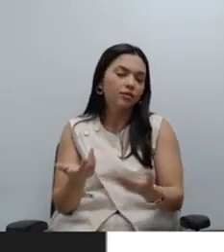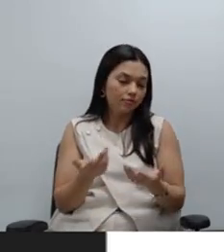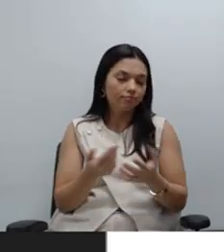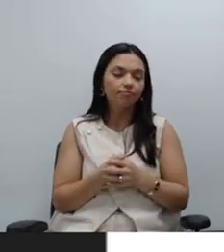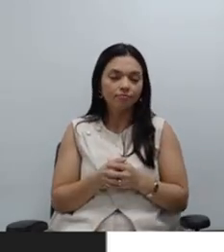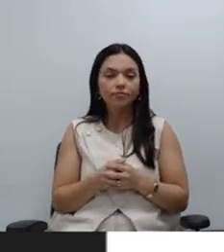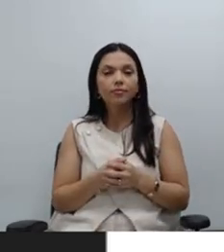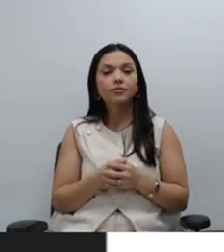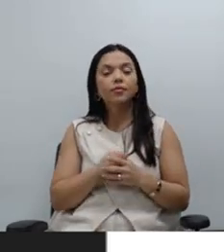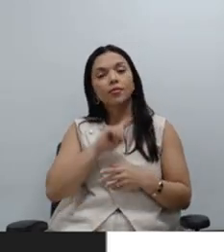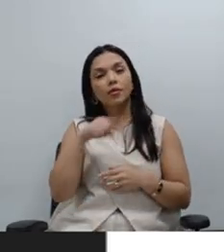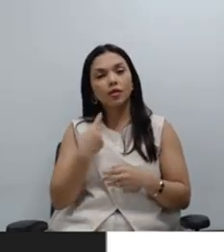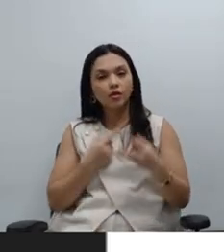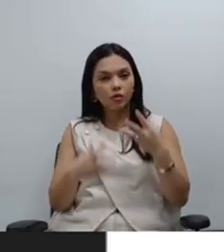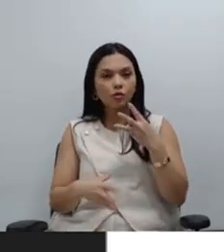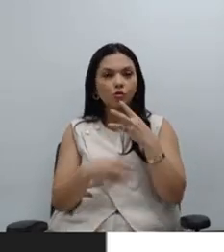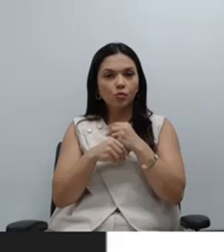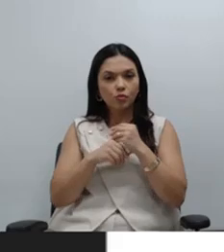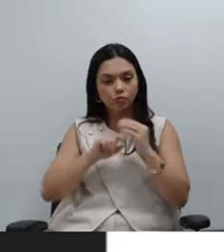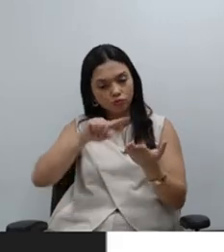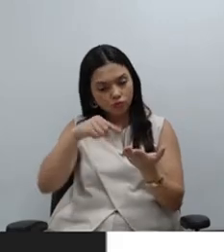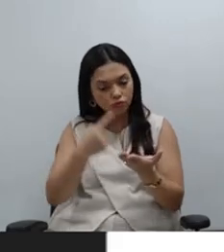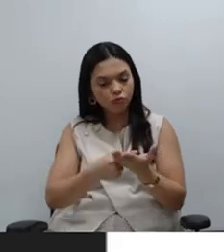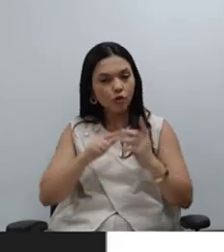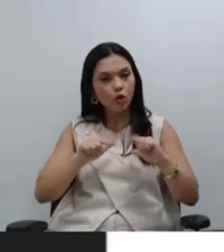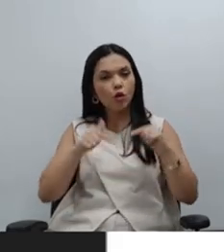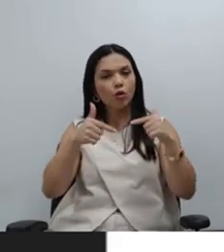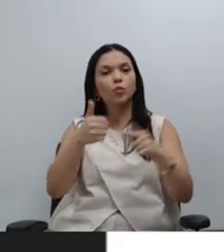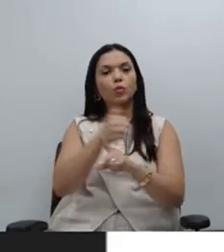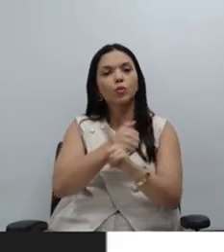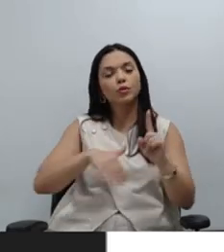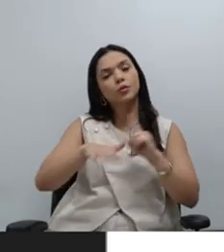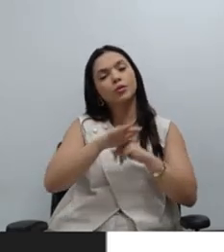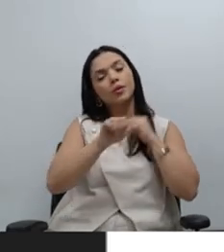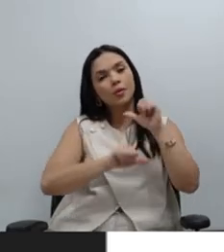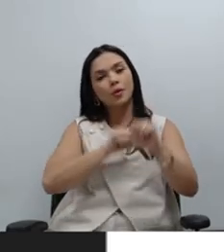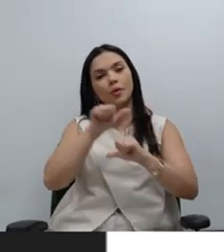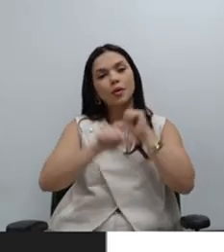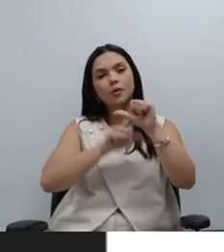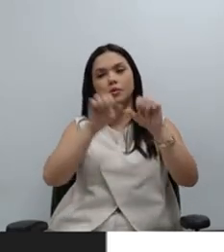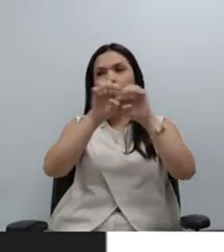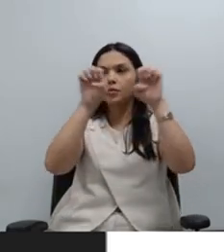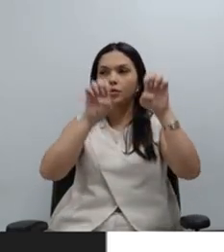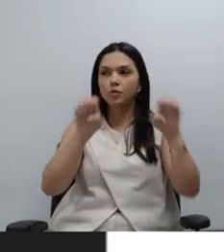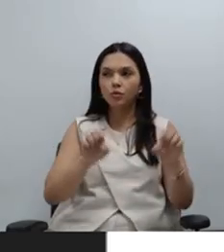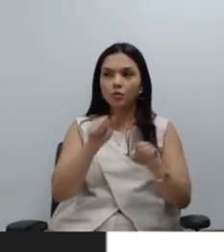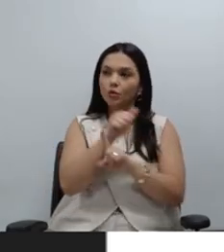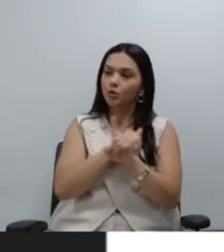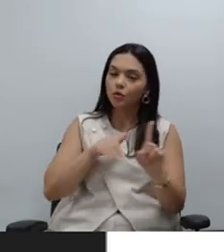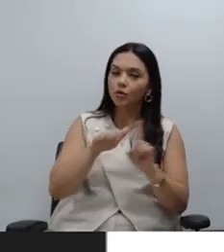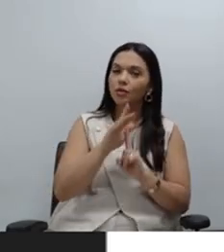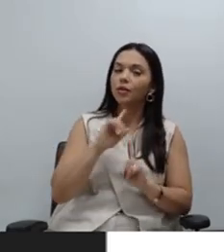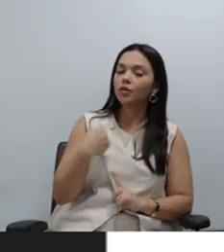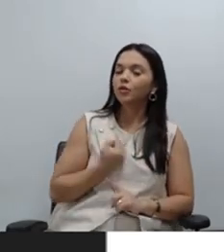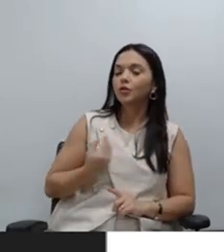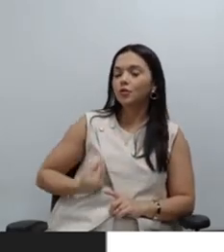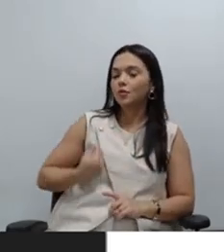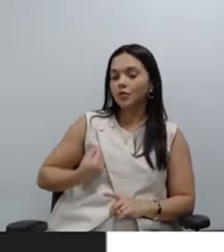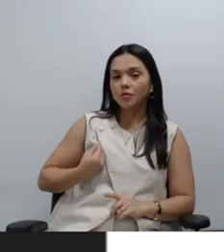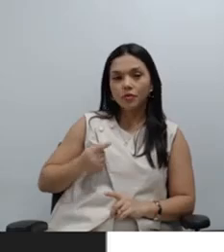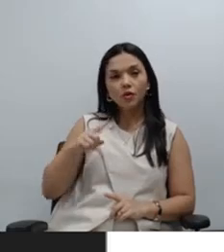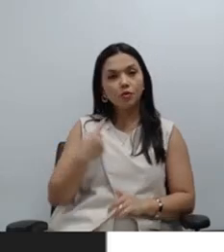nos comprometamos com as lutas sociais e com a transformação das estruturas da sociedade em que vivemos.